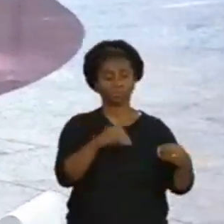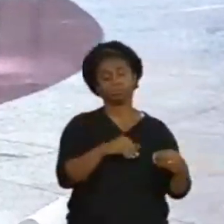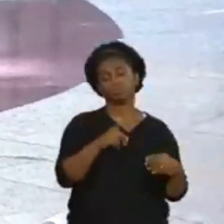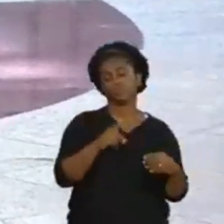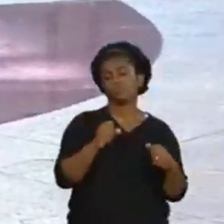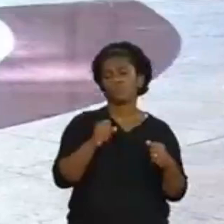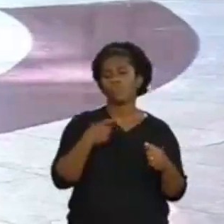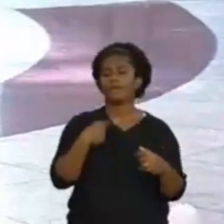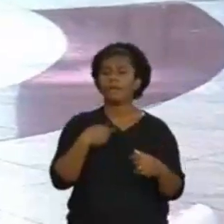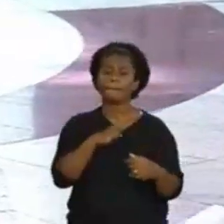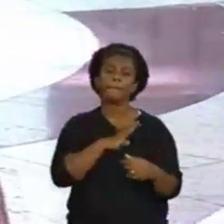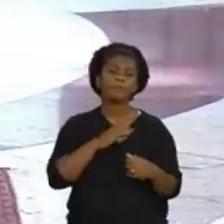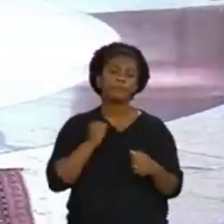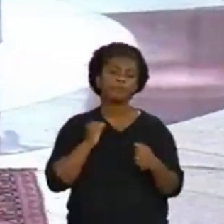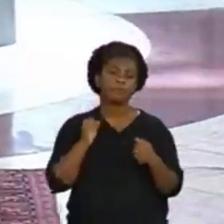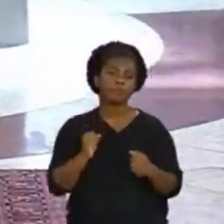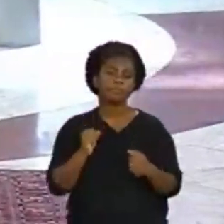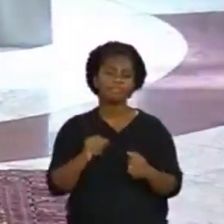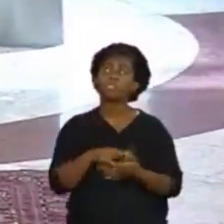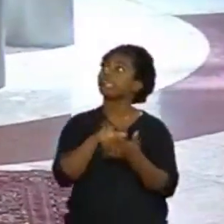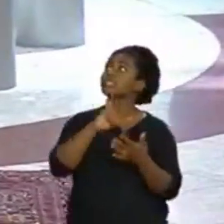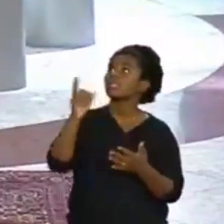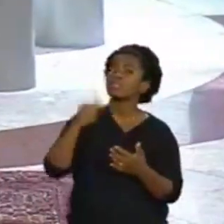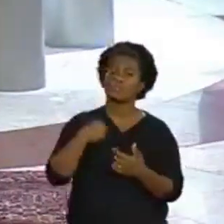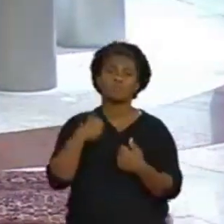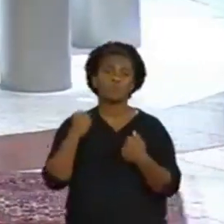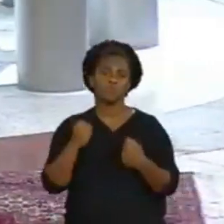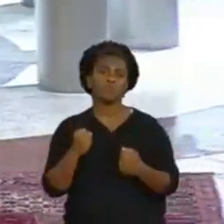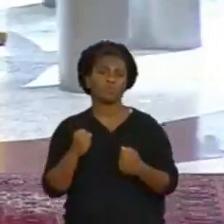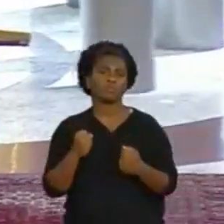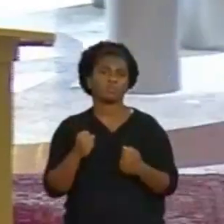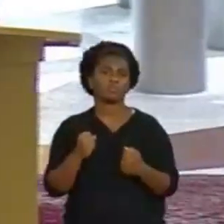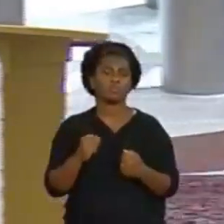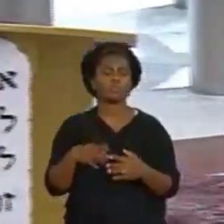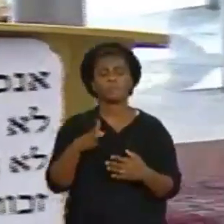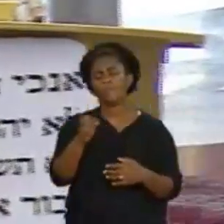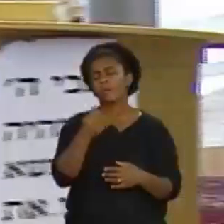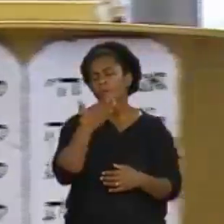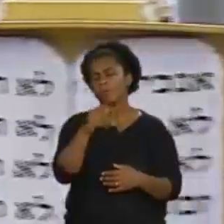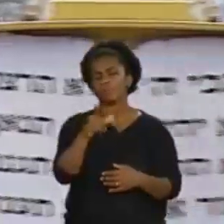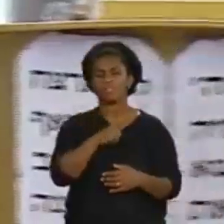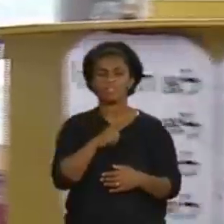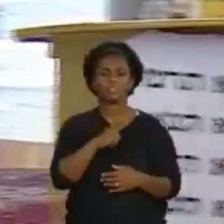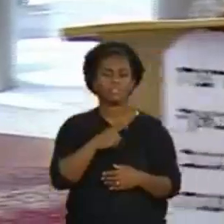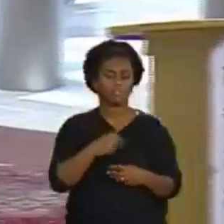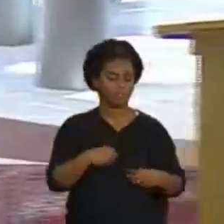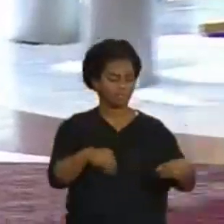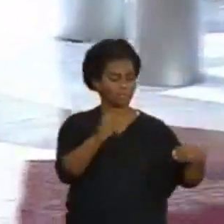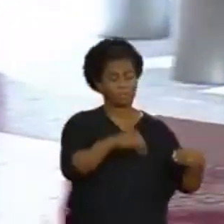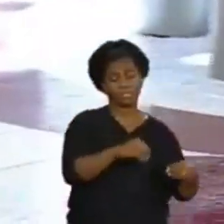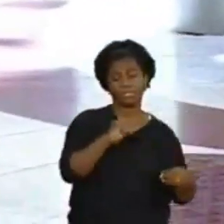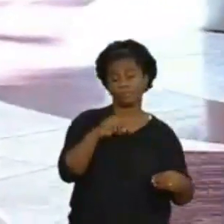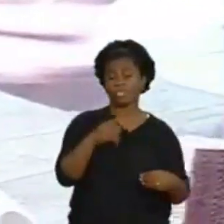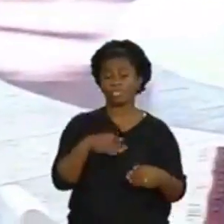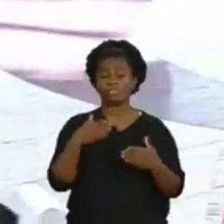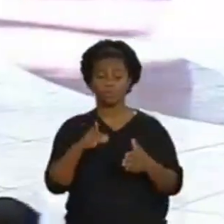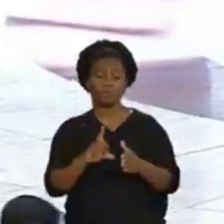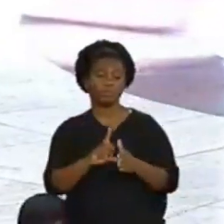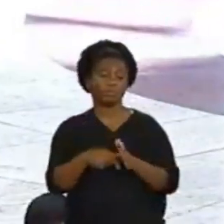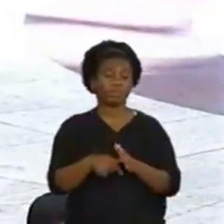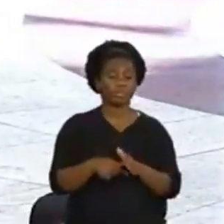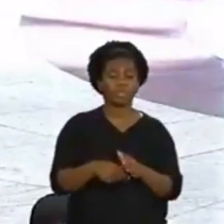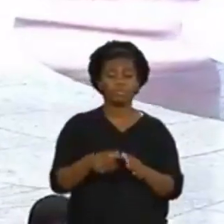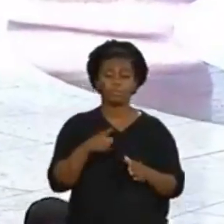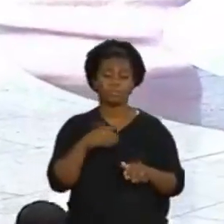isso, bispo, eu posso. Graças a Deus, eu tenho condições de fazer isso. Pega o melhor que você tem, põe na sacola. Se alguém chegou atrasado, trouxe o dízimo,